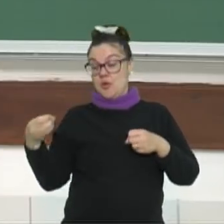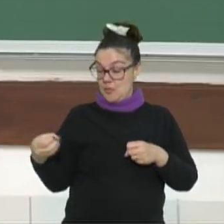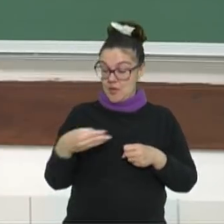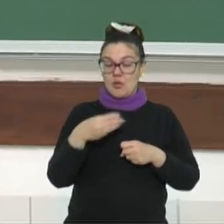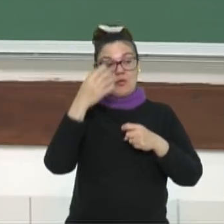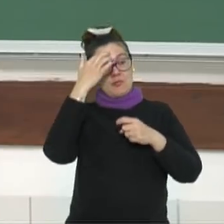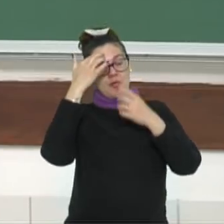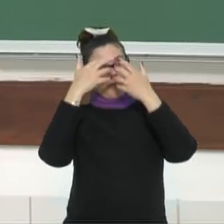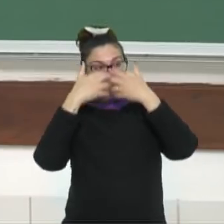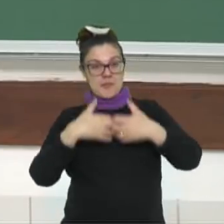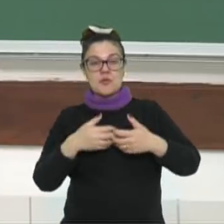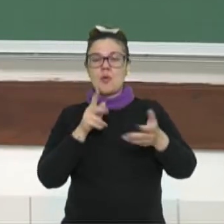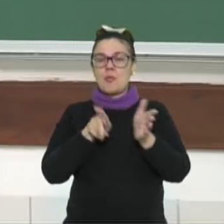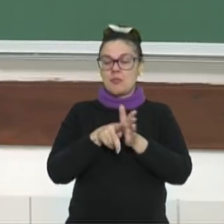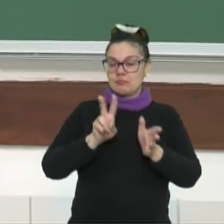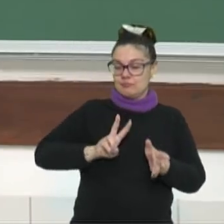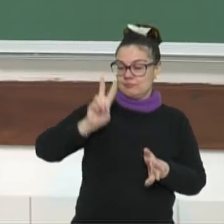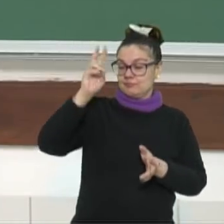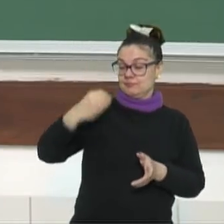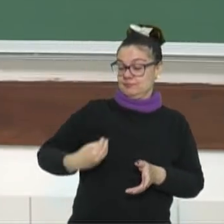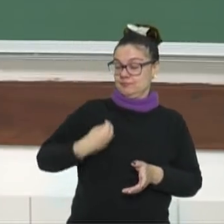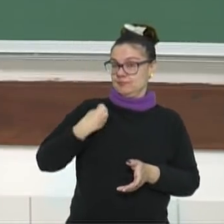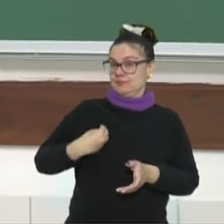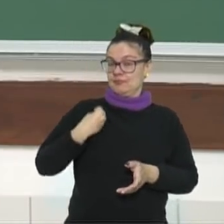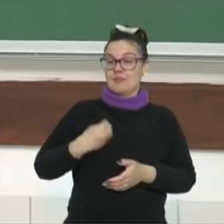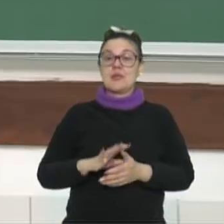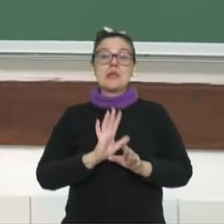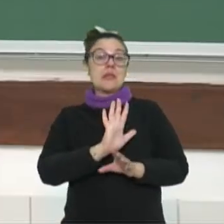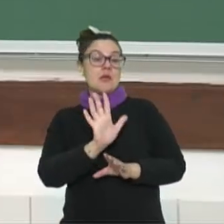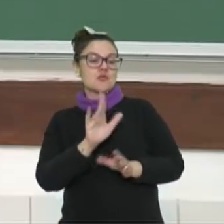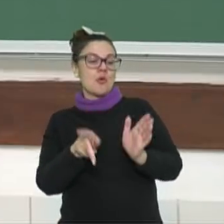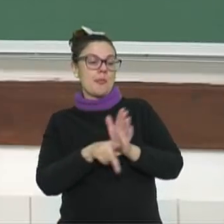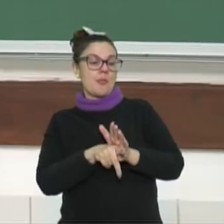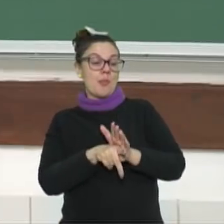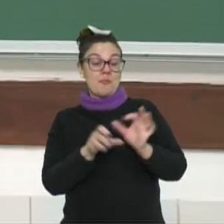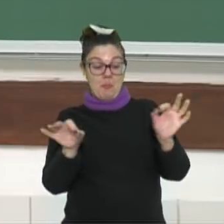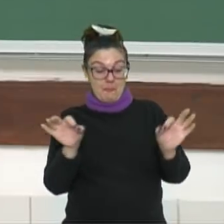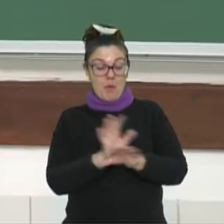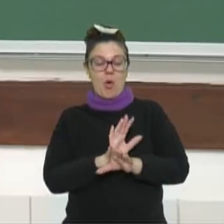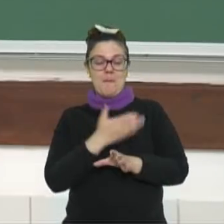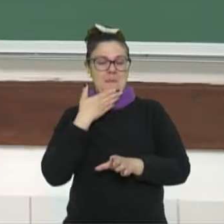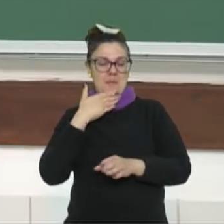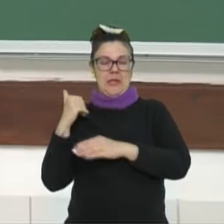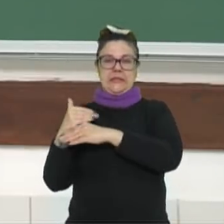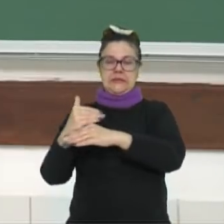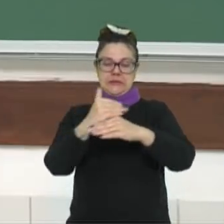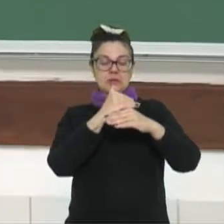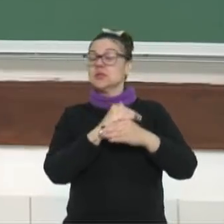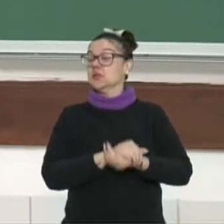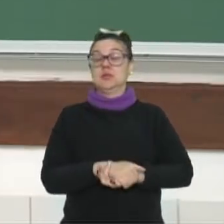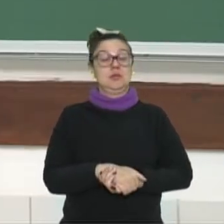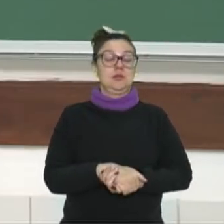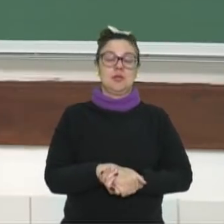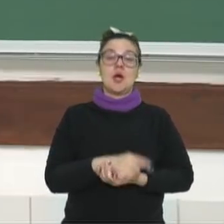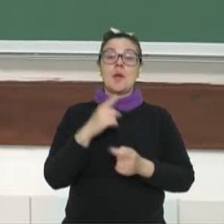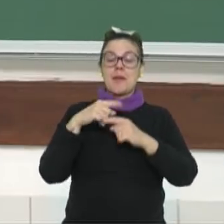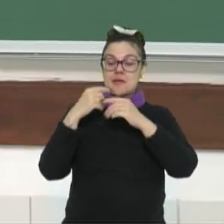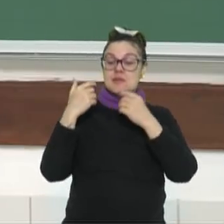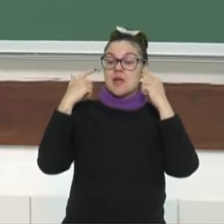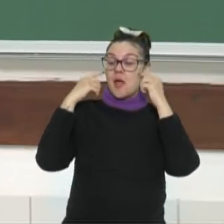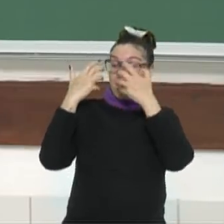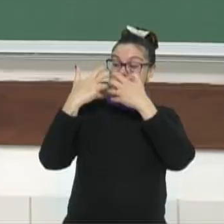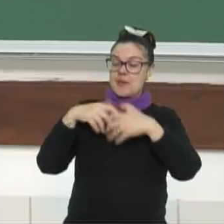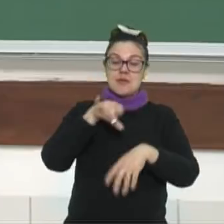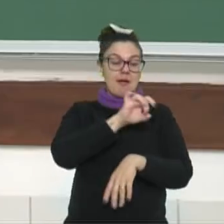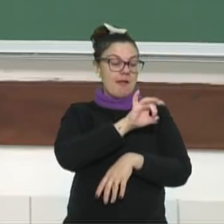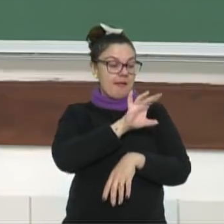forma de pensar o valor da vida humana, né? Não só como um valor absoluto em todas as circunstâncias, mas é pensar cada uma